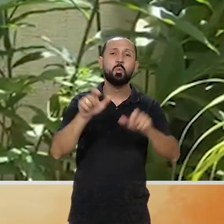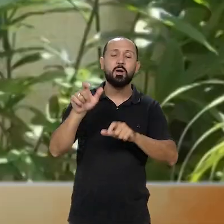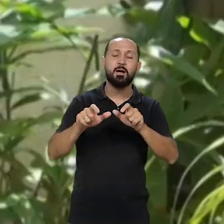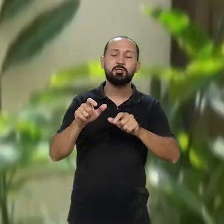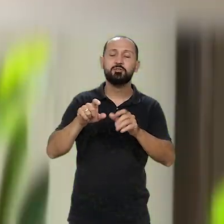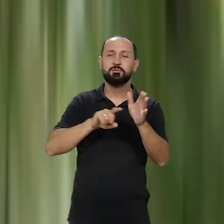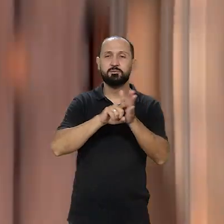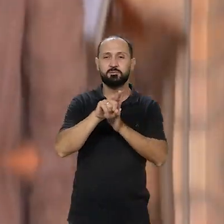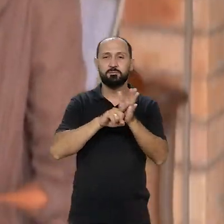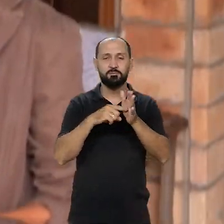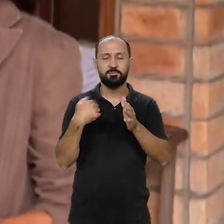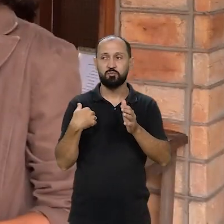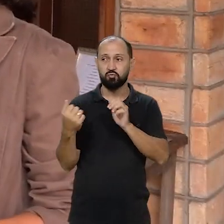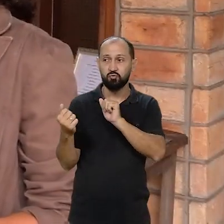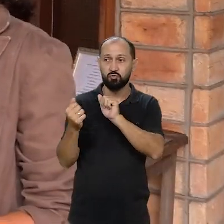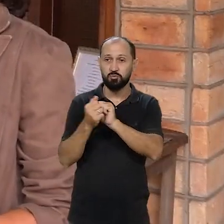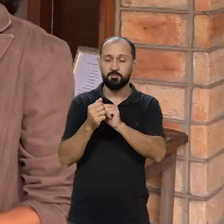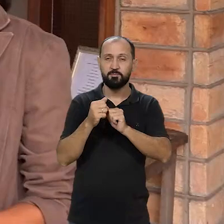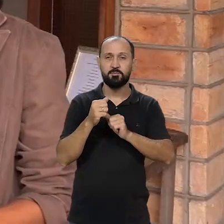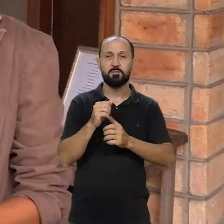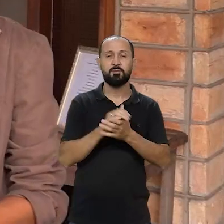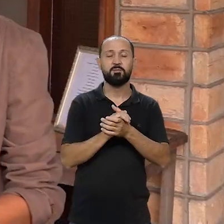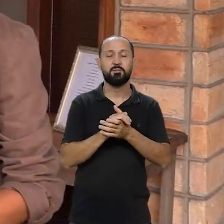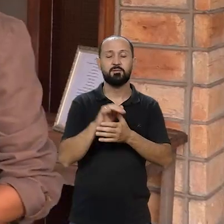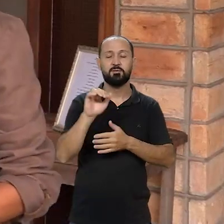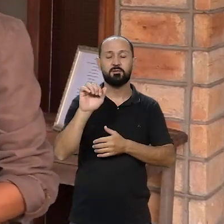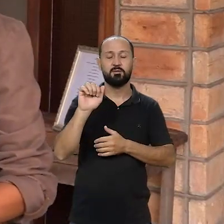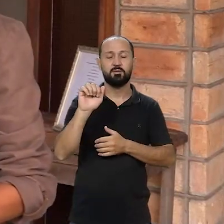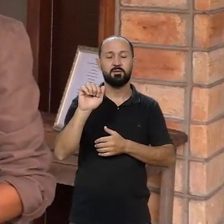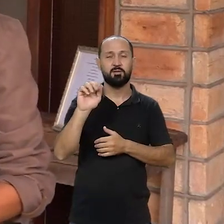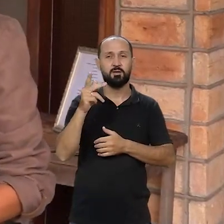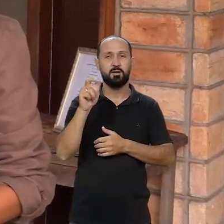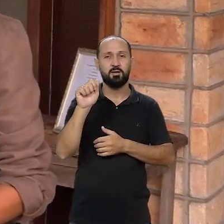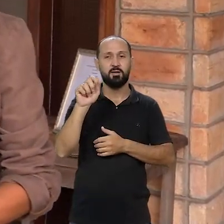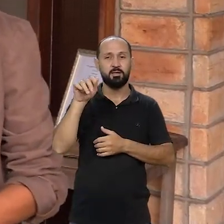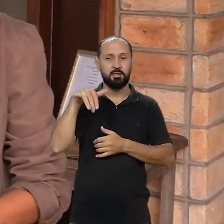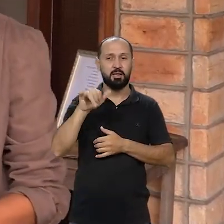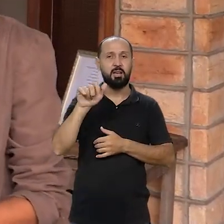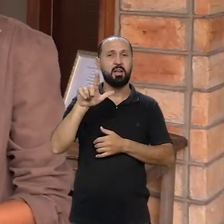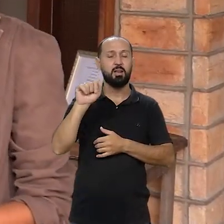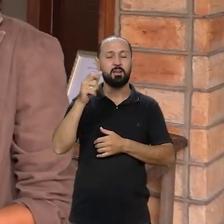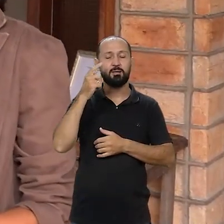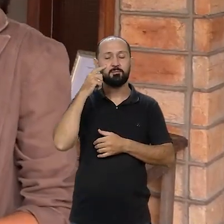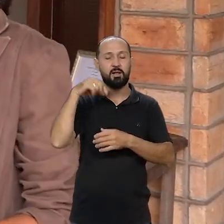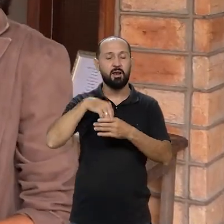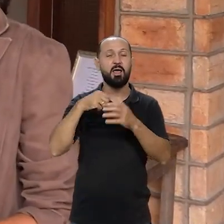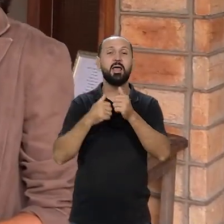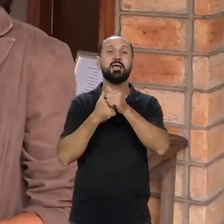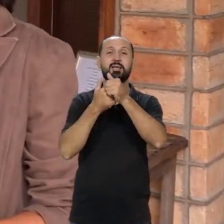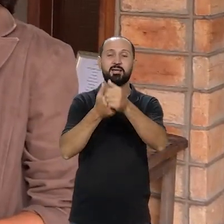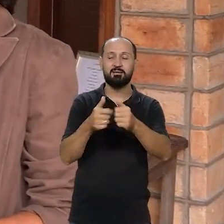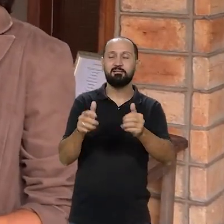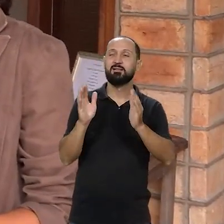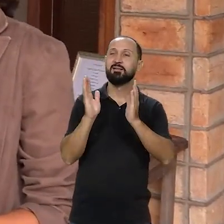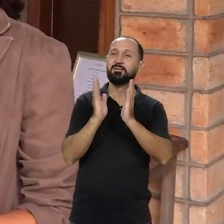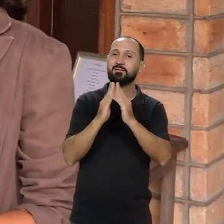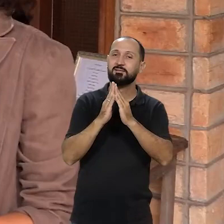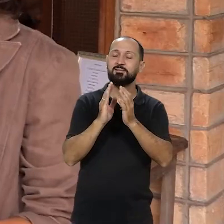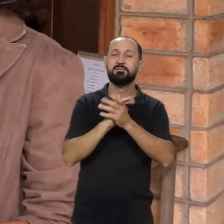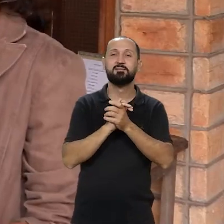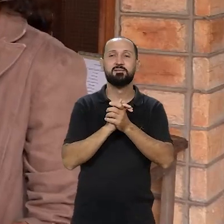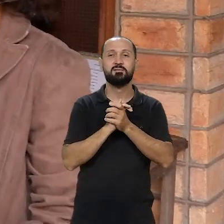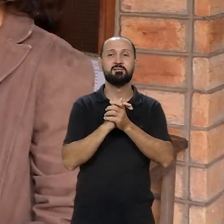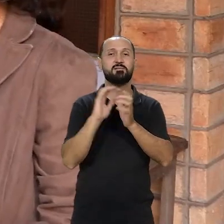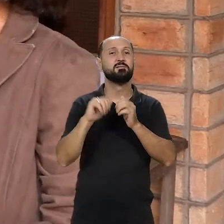de pesquisa. Eu estou aqui com a Raila Mirella, ela é guia aqui na Casa Quintal Manuel de